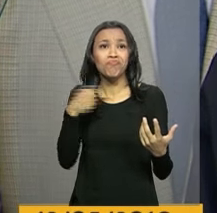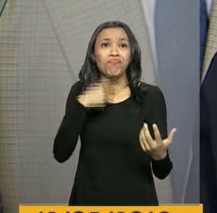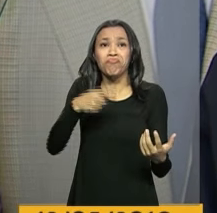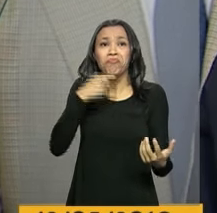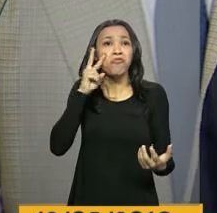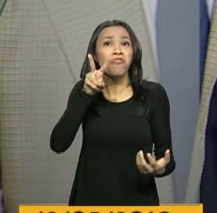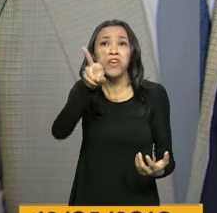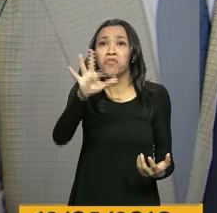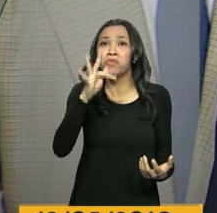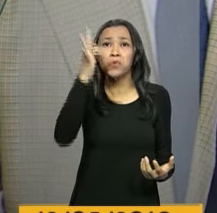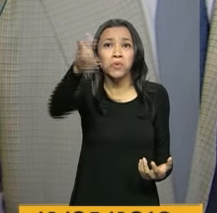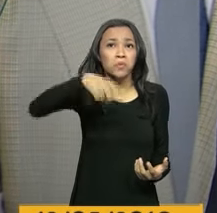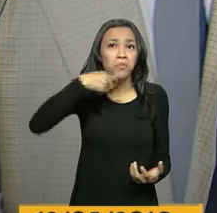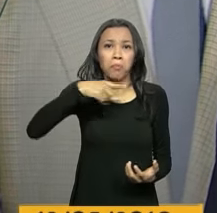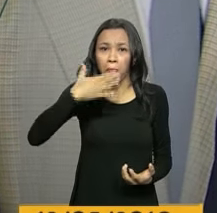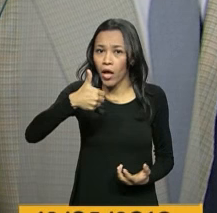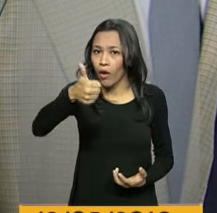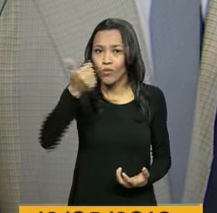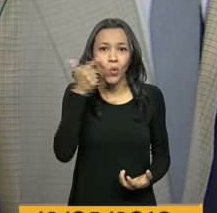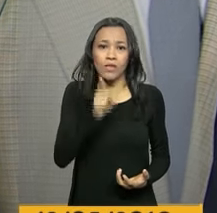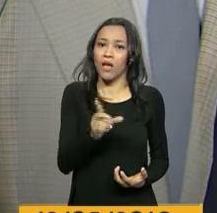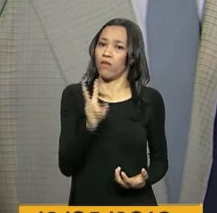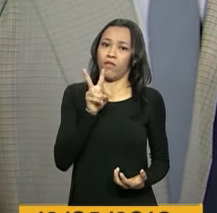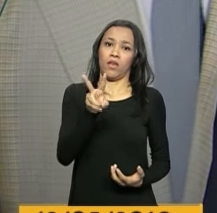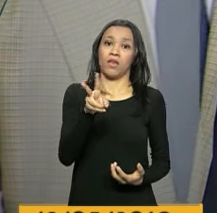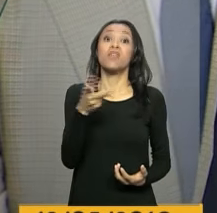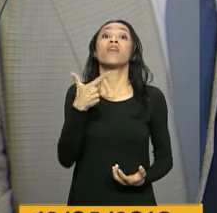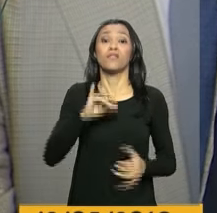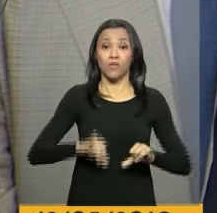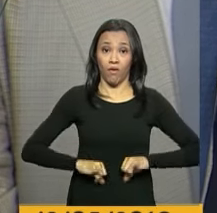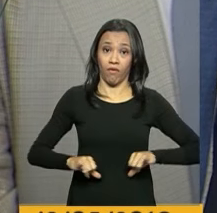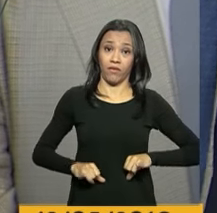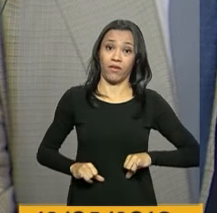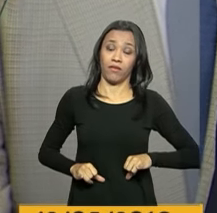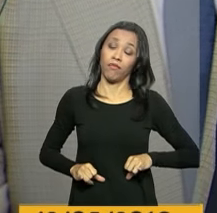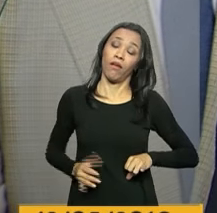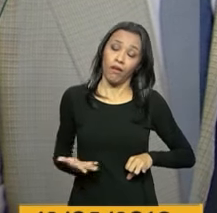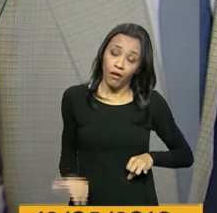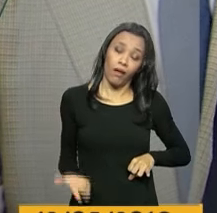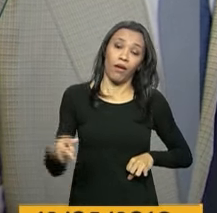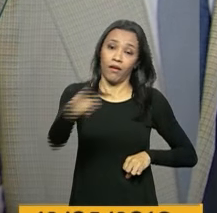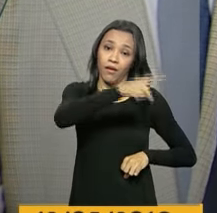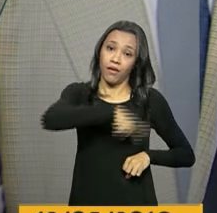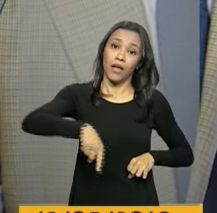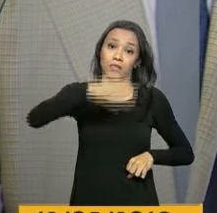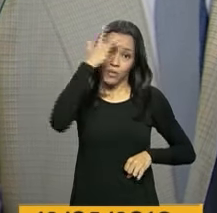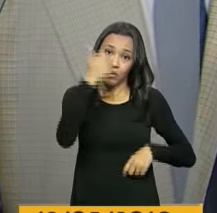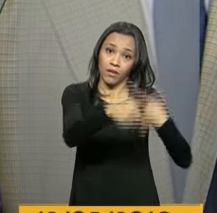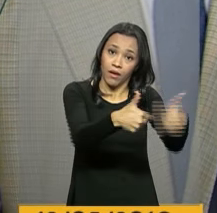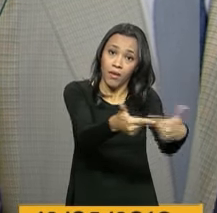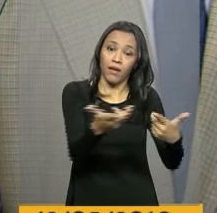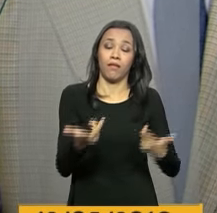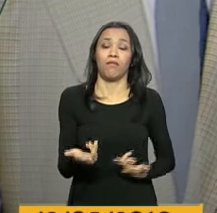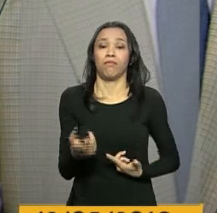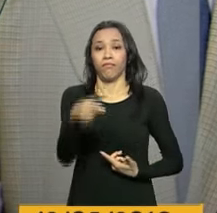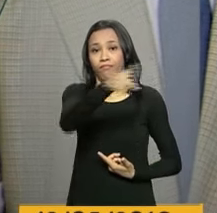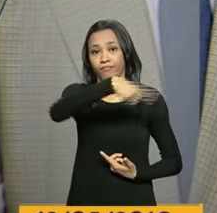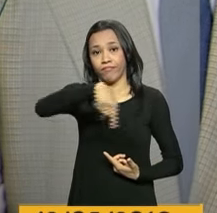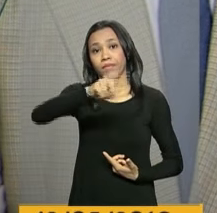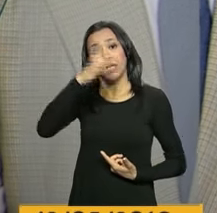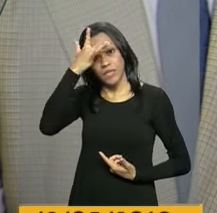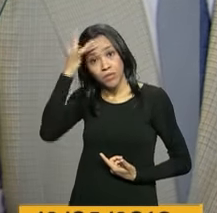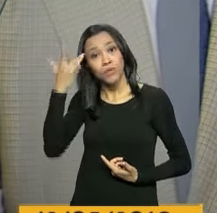sabe quem sofre as primeiras consequências desta inflação alta? É a classe trabalhadora. E os segmentos